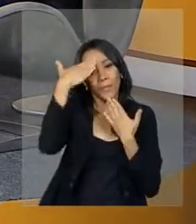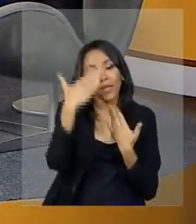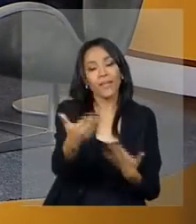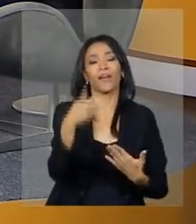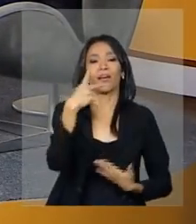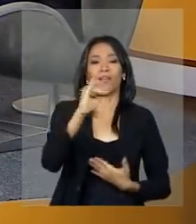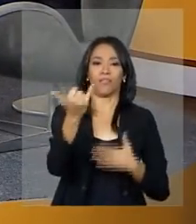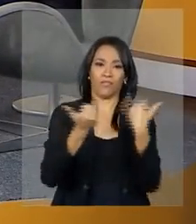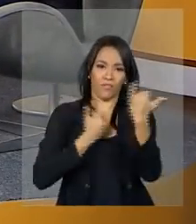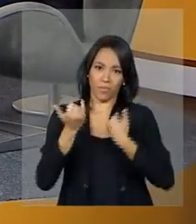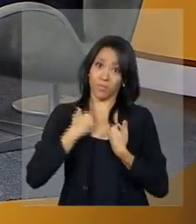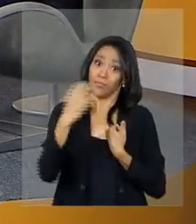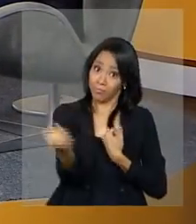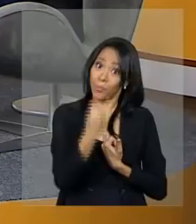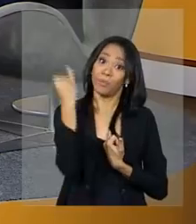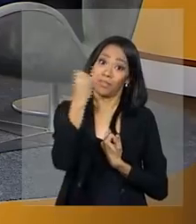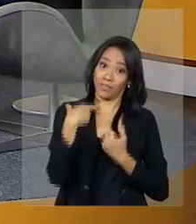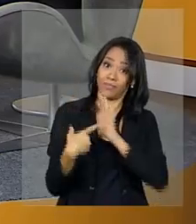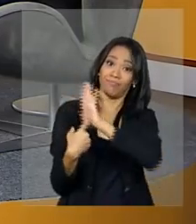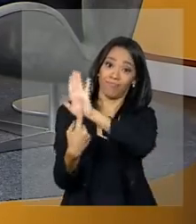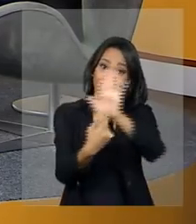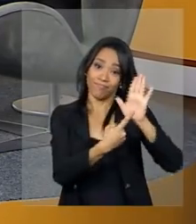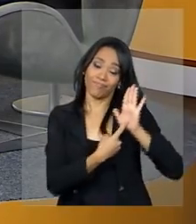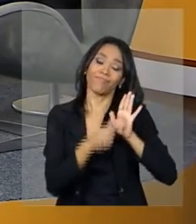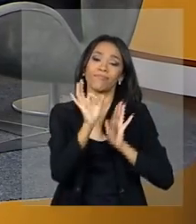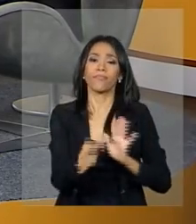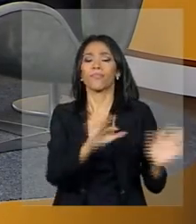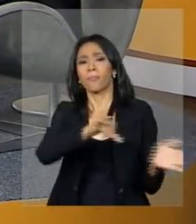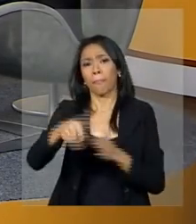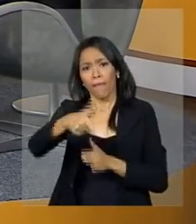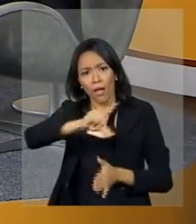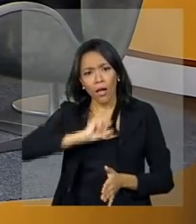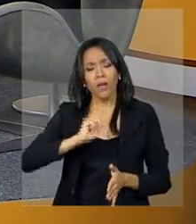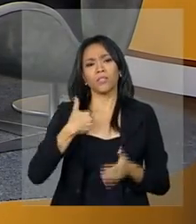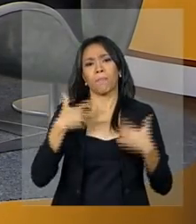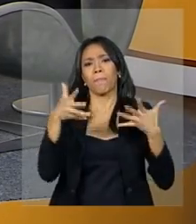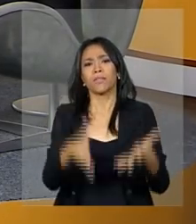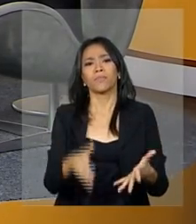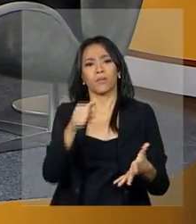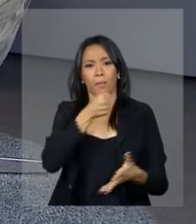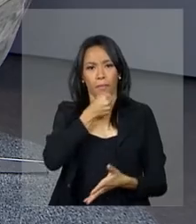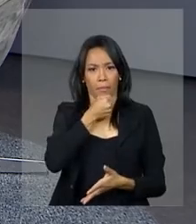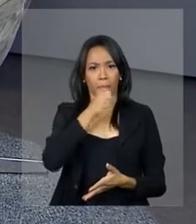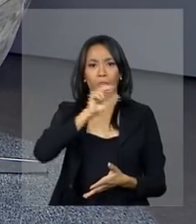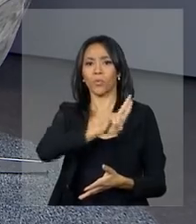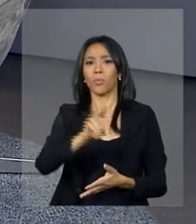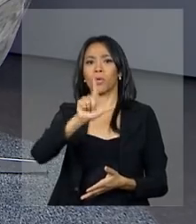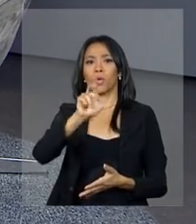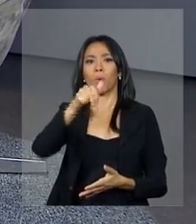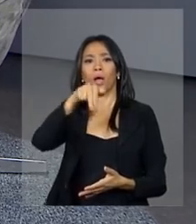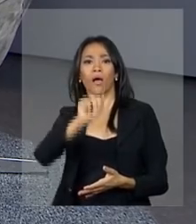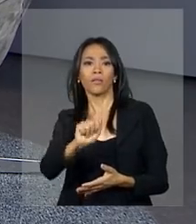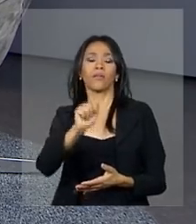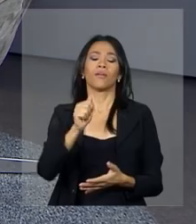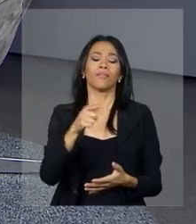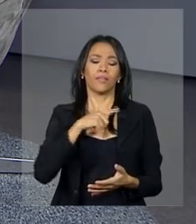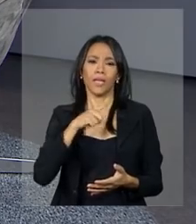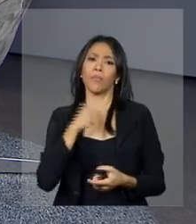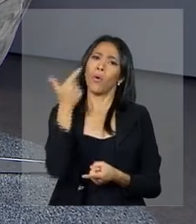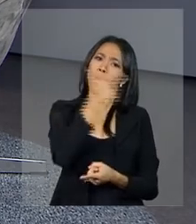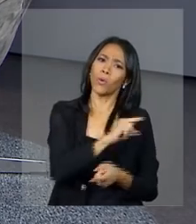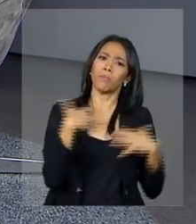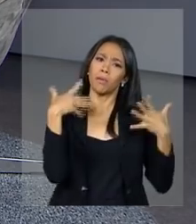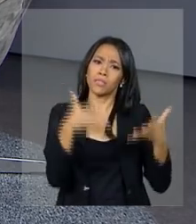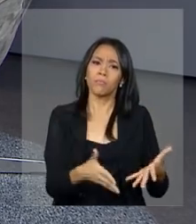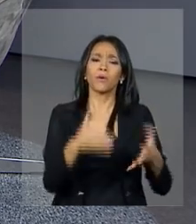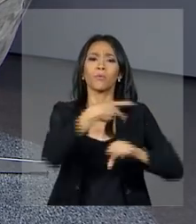com informações importantes aí para o público, né? Tá certo. Bom, antes da participação da Luana, Coronel Demucci, a gente viu uma participação de um militar lá no